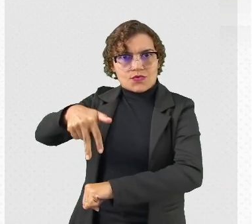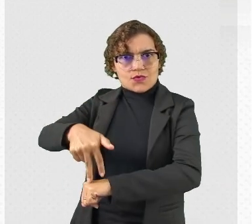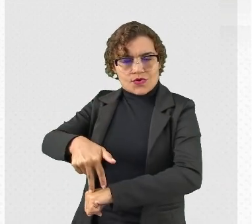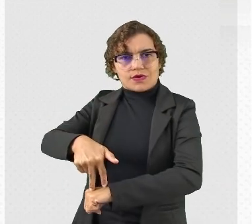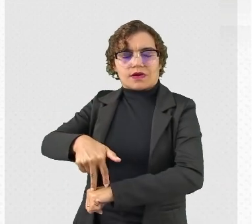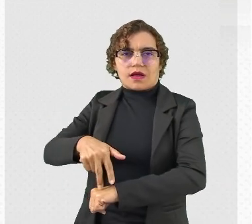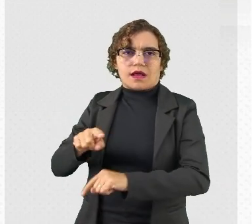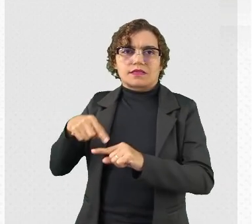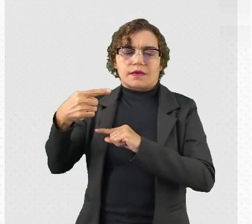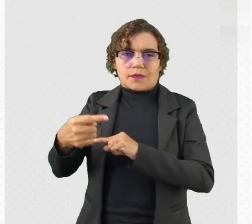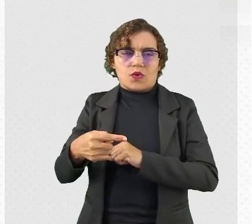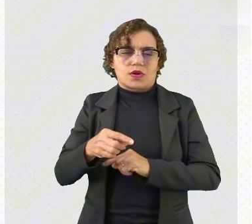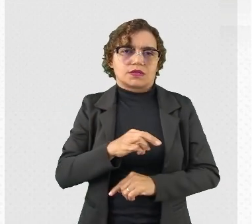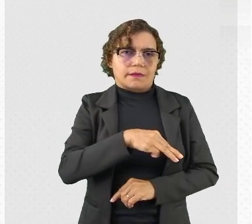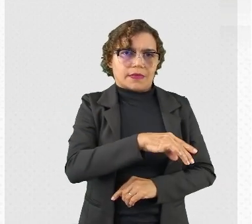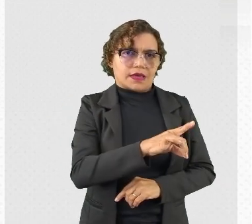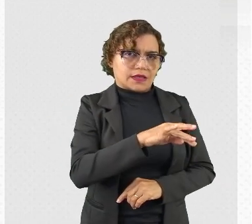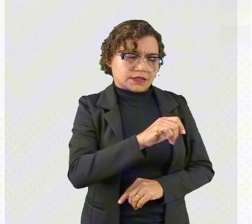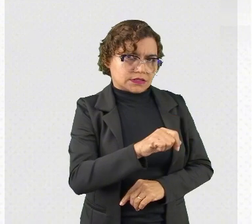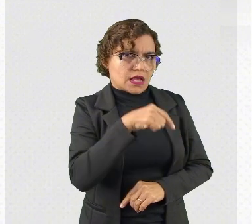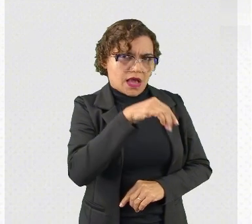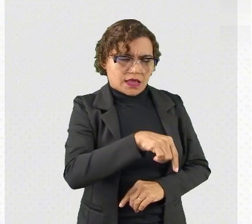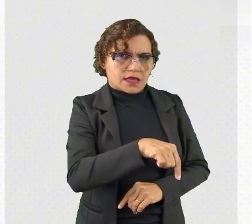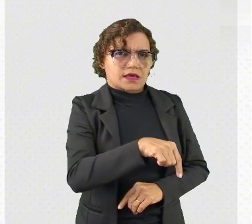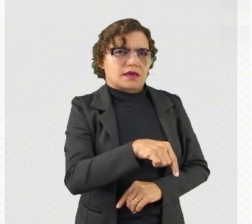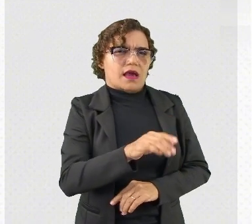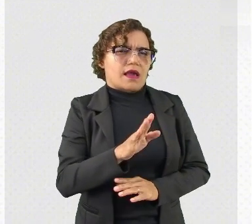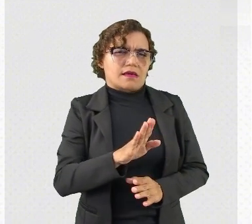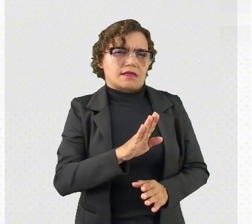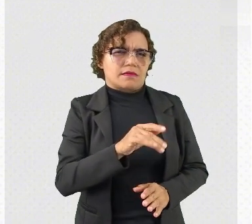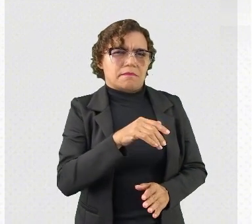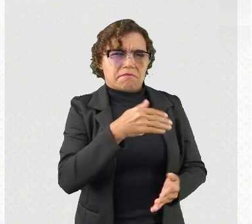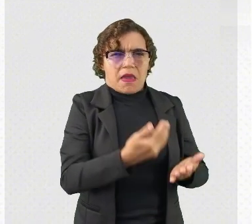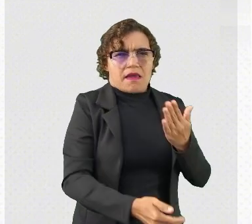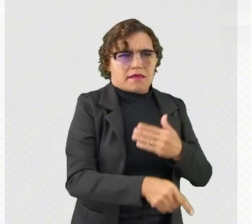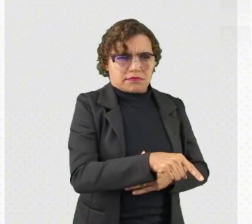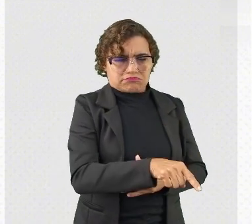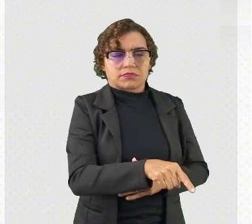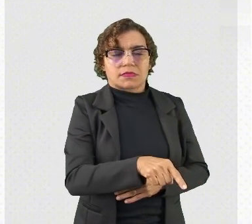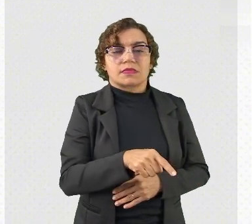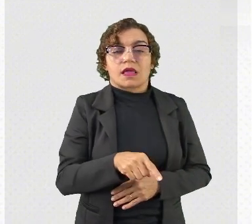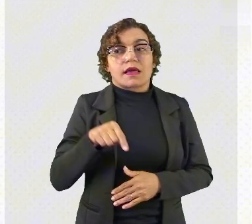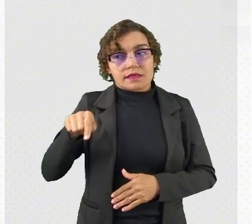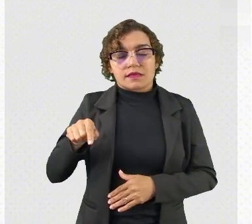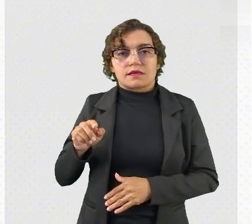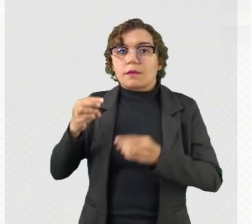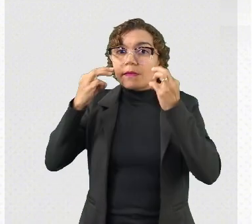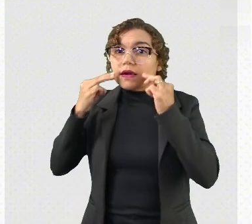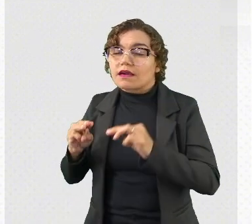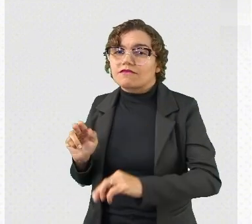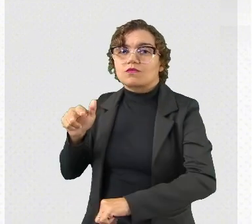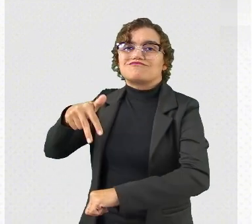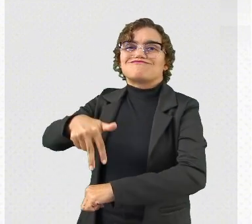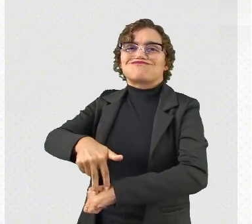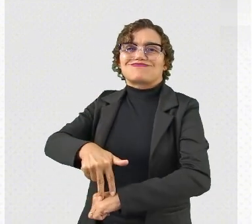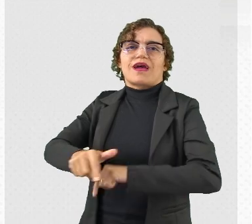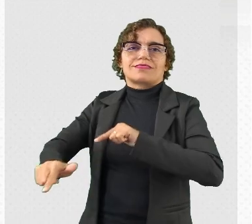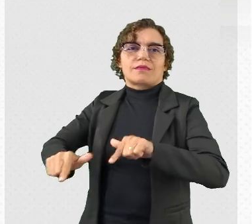e após a queda desse primeiro governante, o Maquiavel ele começa a trabalhar nesse governo, né? E vai